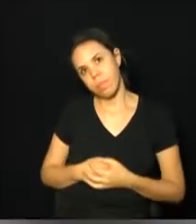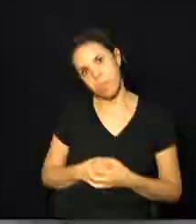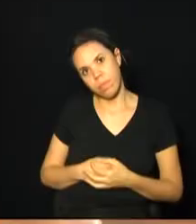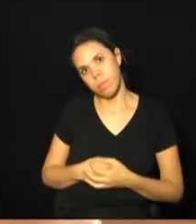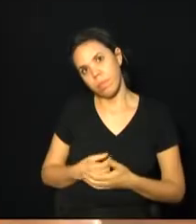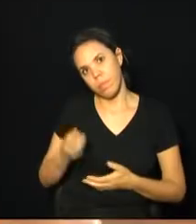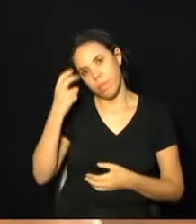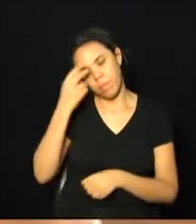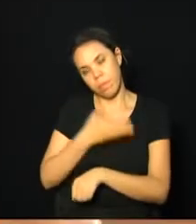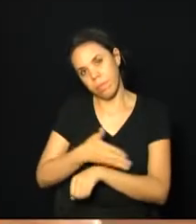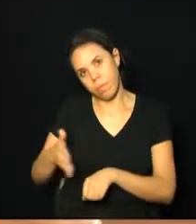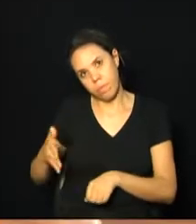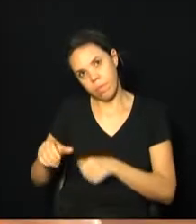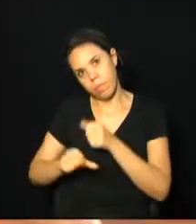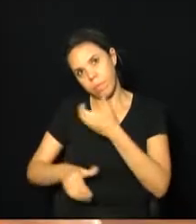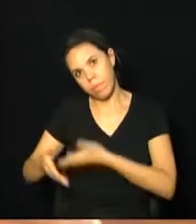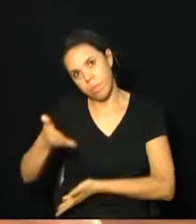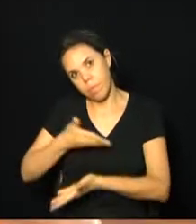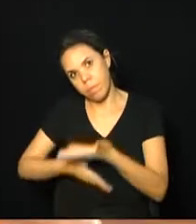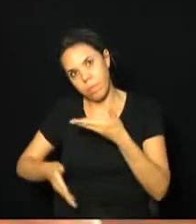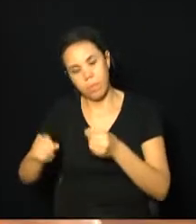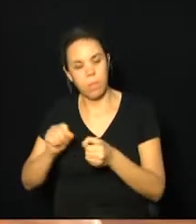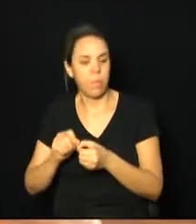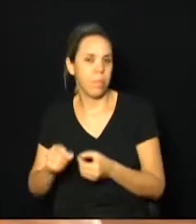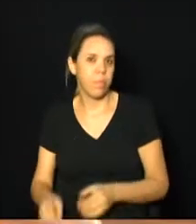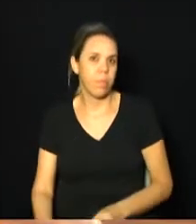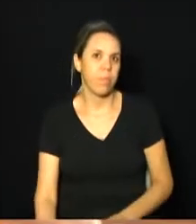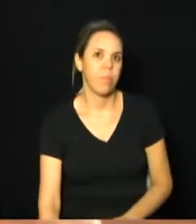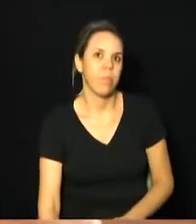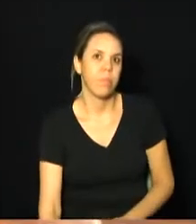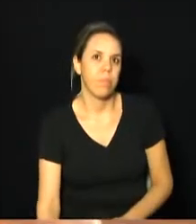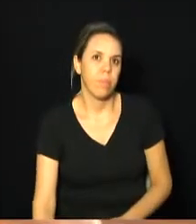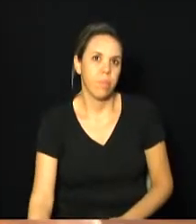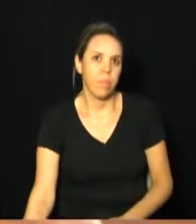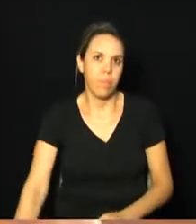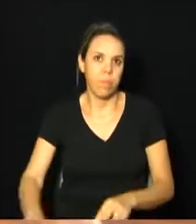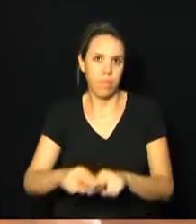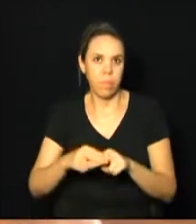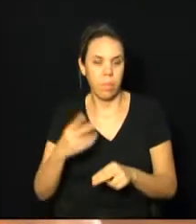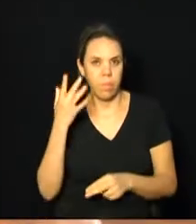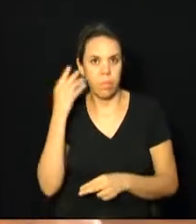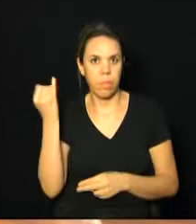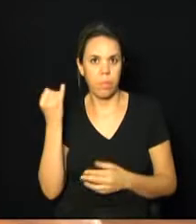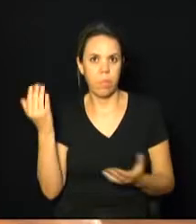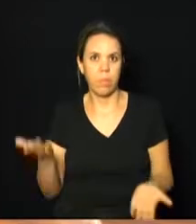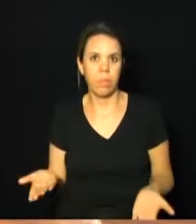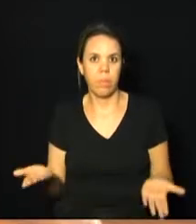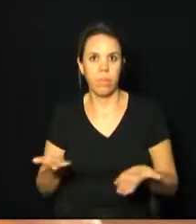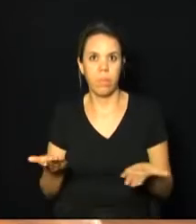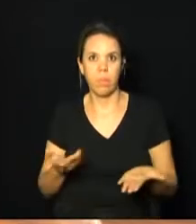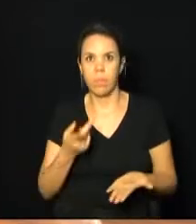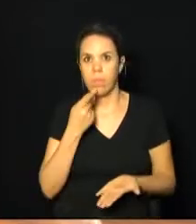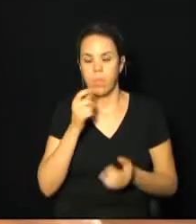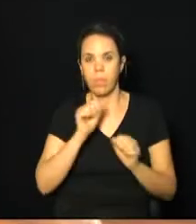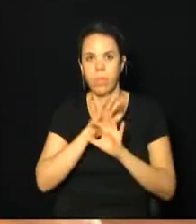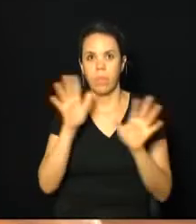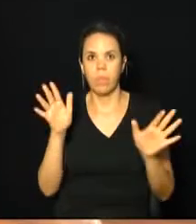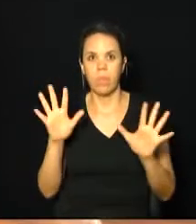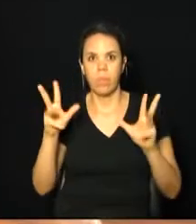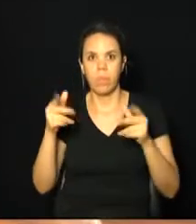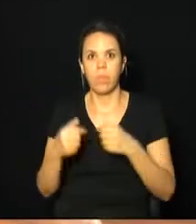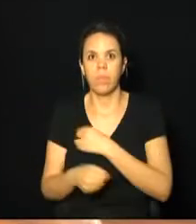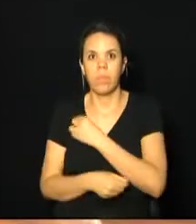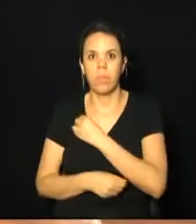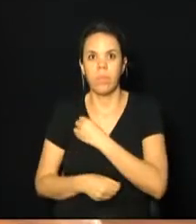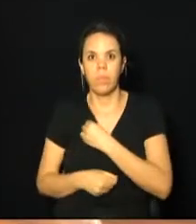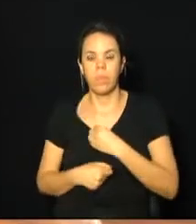É a cultura, né, da troca, né? Eu faço, mas por isso que eu acho que é importante, né? E eu acho que hoje aqui está ficando muito claro para todos